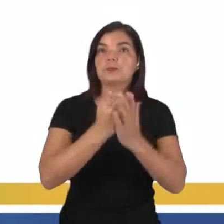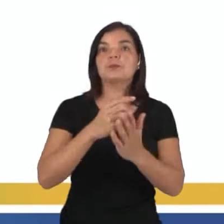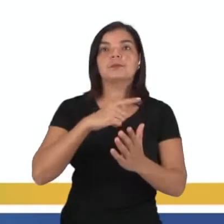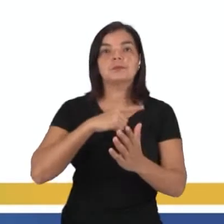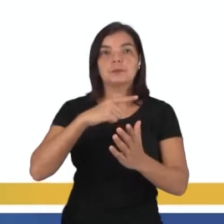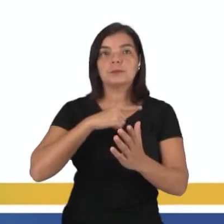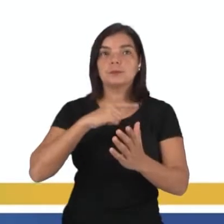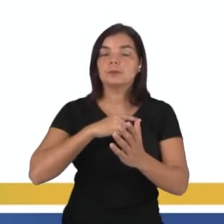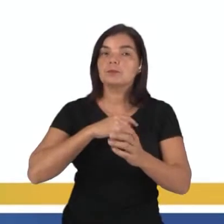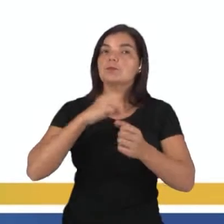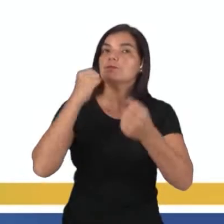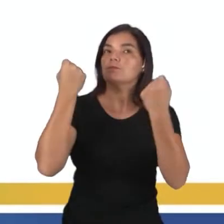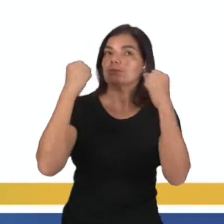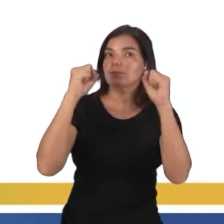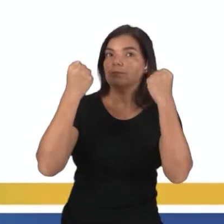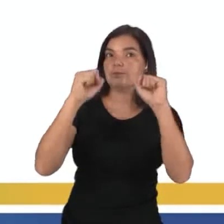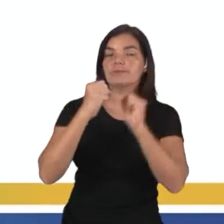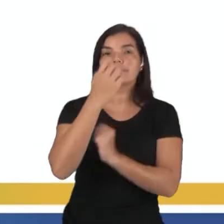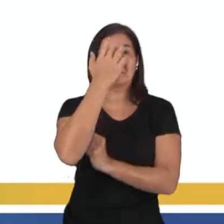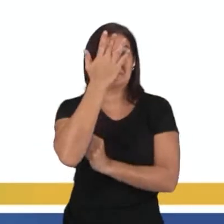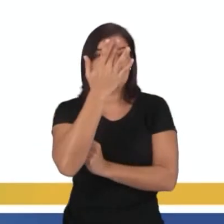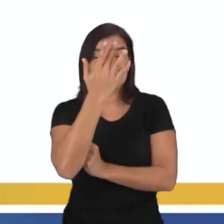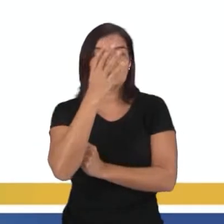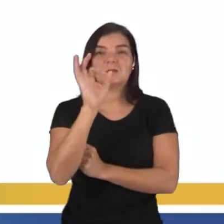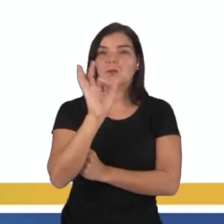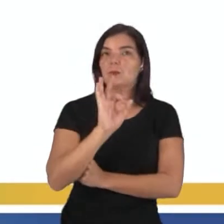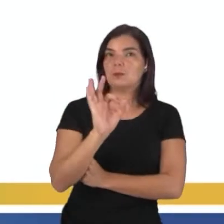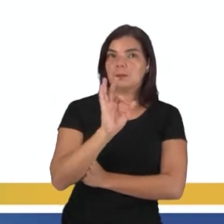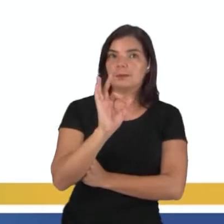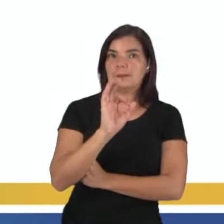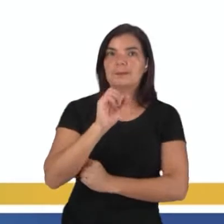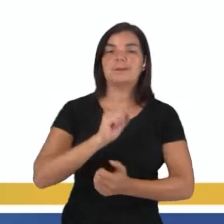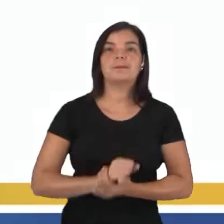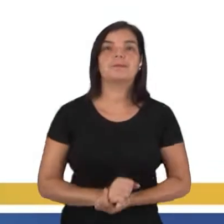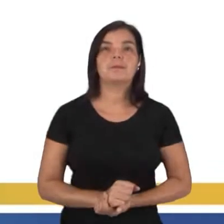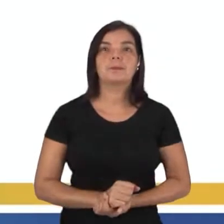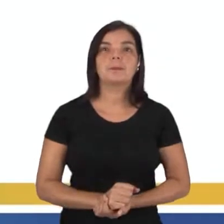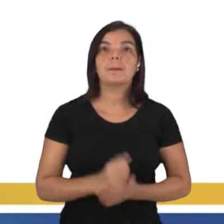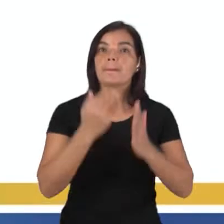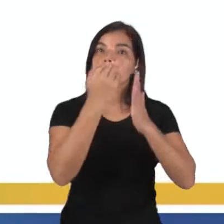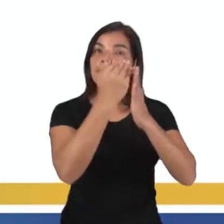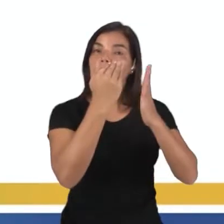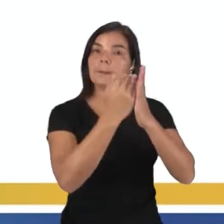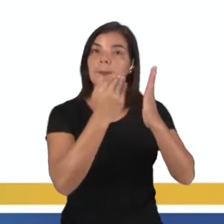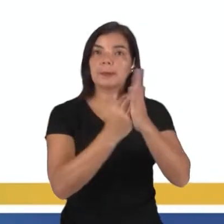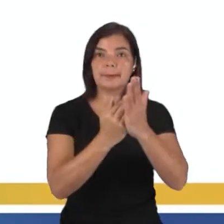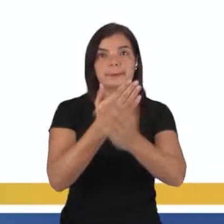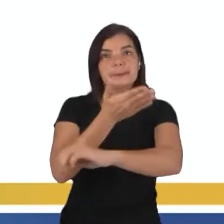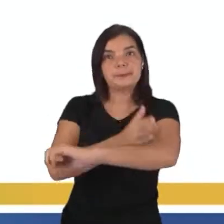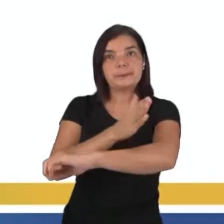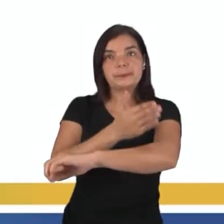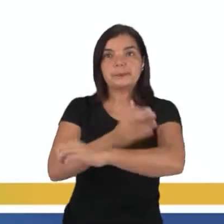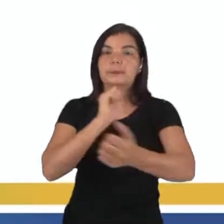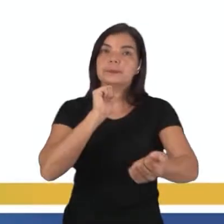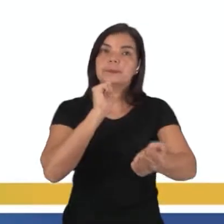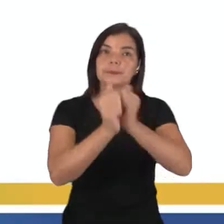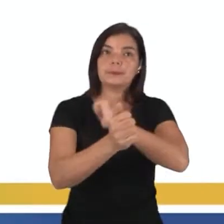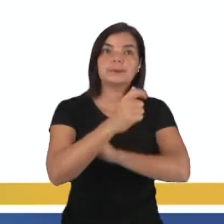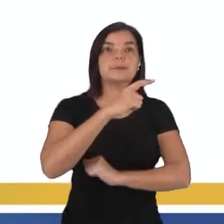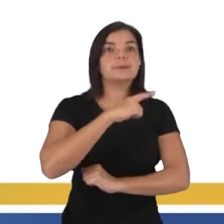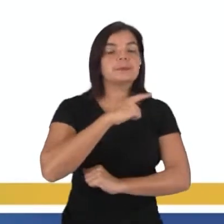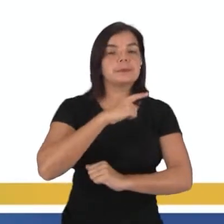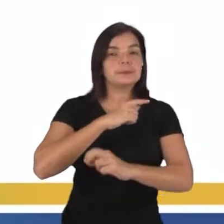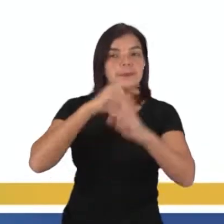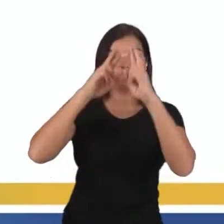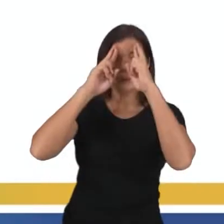aumento deverá ocorrer quando o exercício se torna fácil ou ineficaz. Aí entra os princípios do treinamento